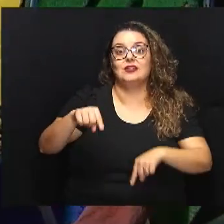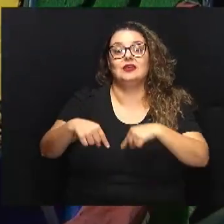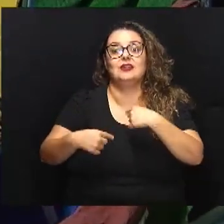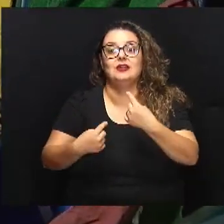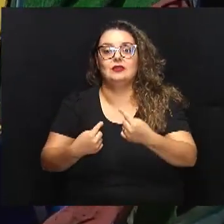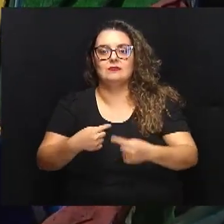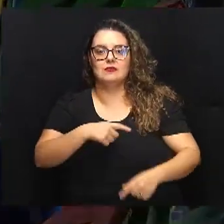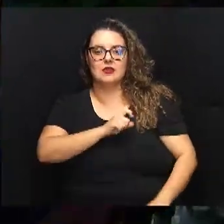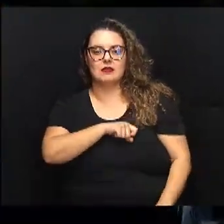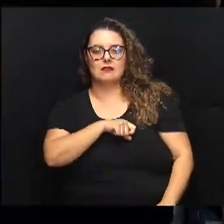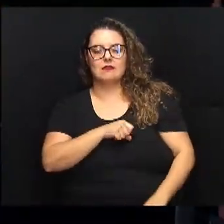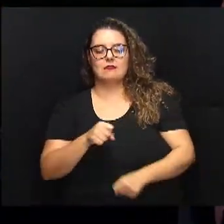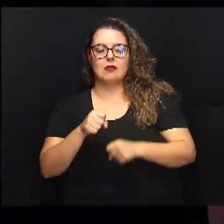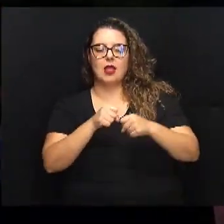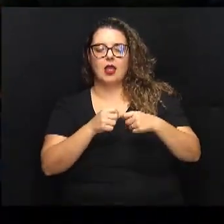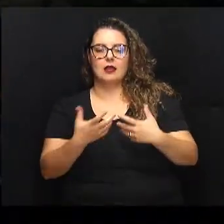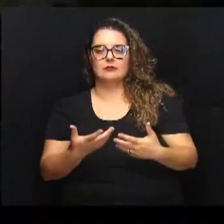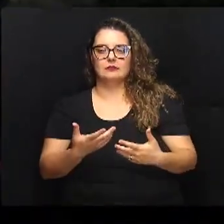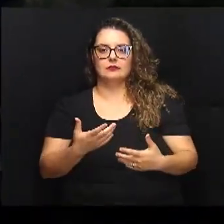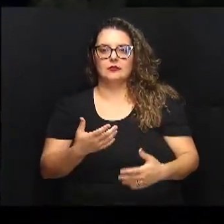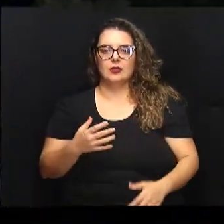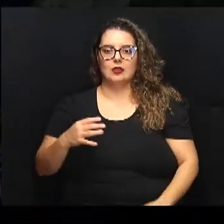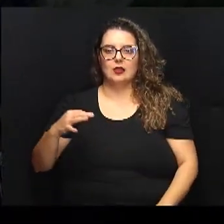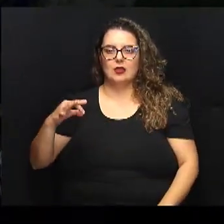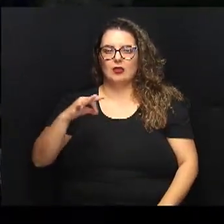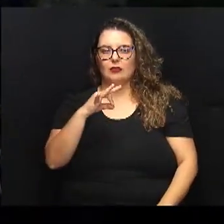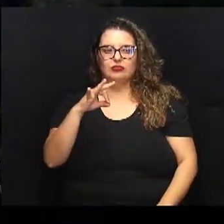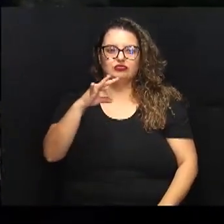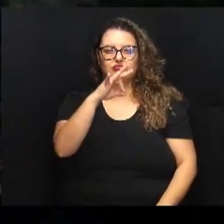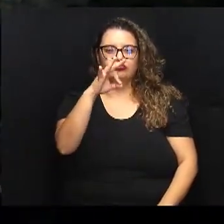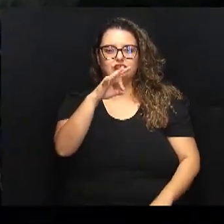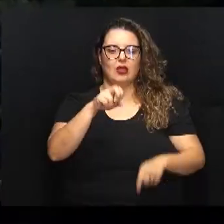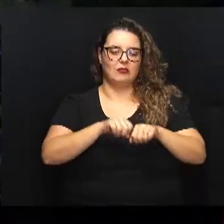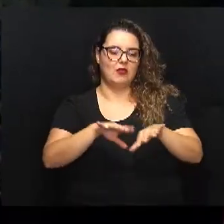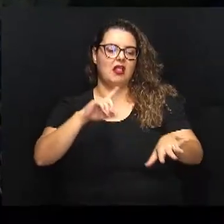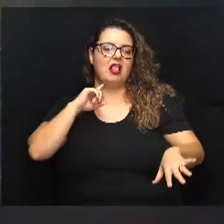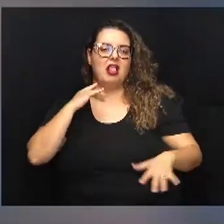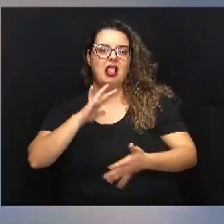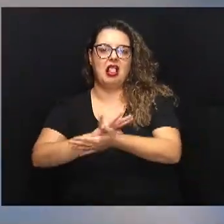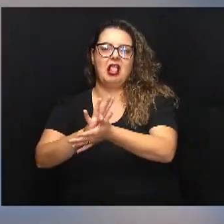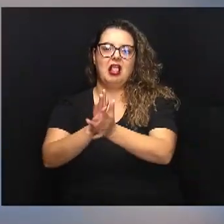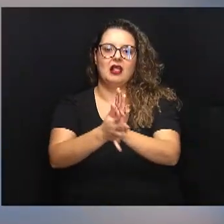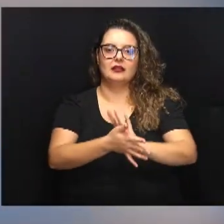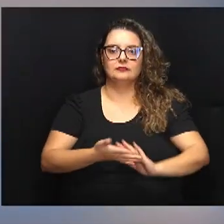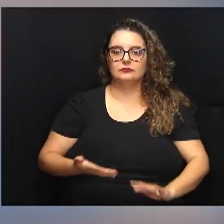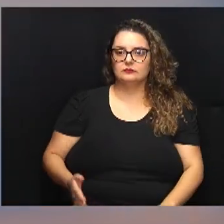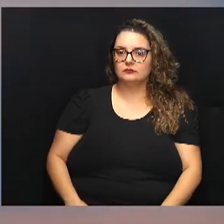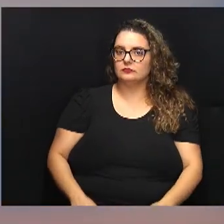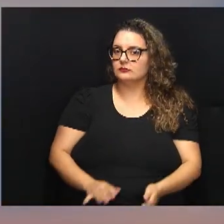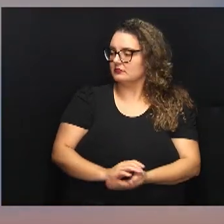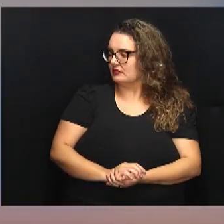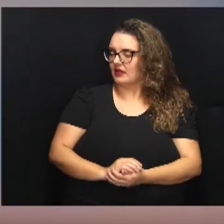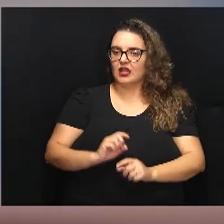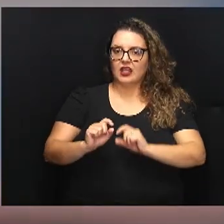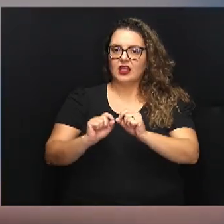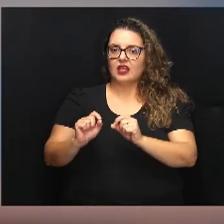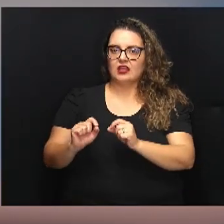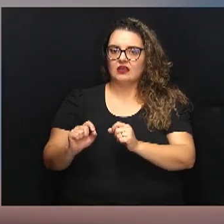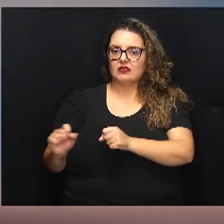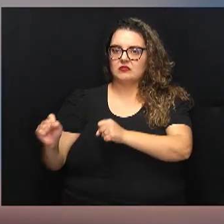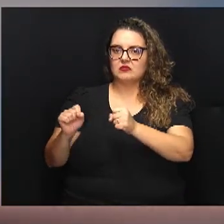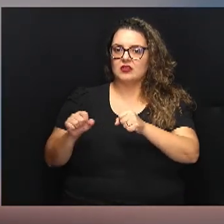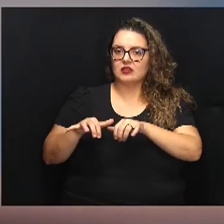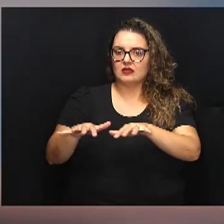vilã poderosa, uma mosca que espalha lixo e destruição. Então, quem foi atingido pelos poderes acabou